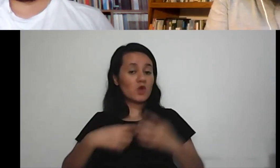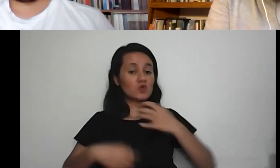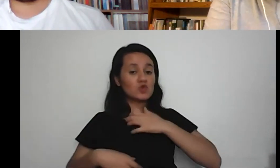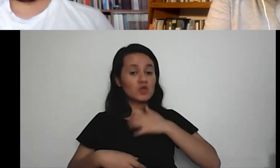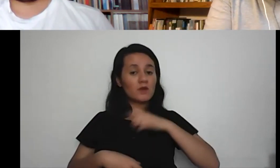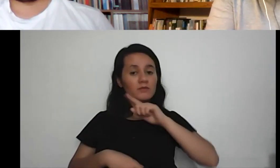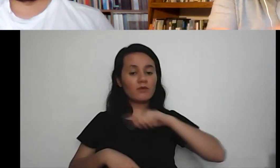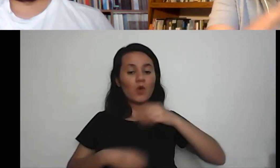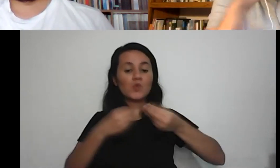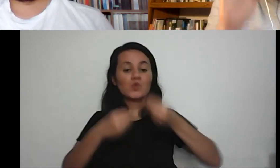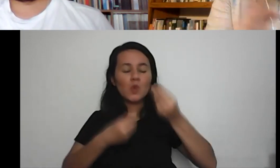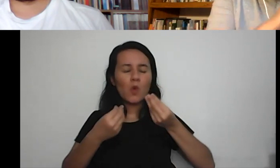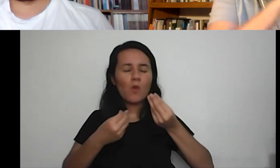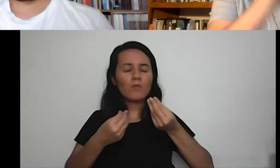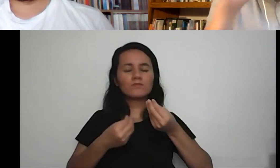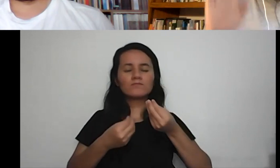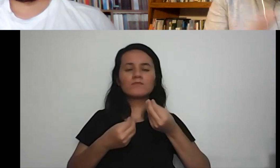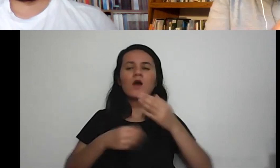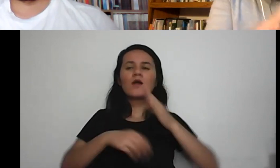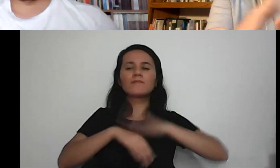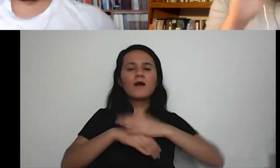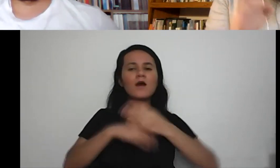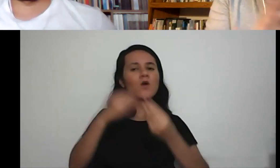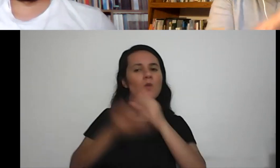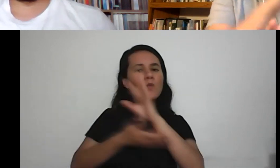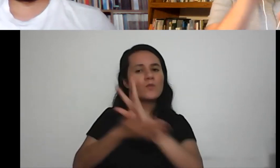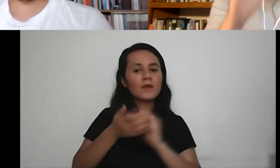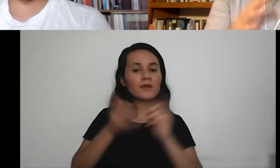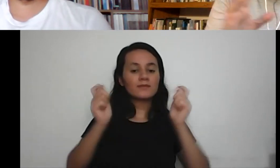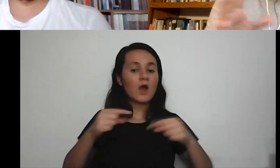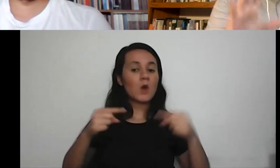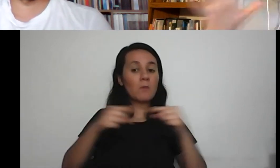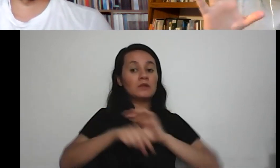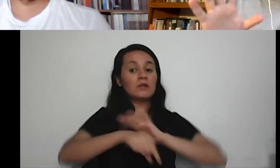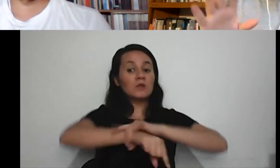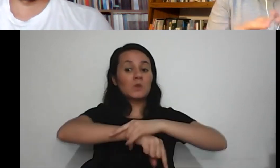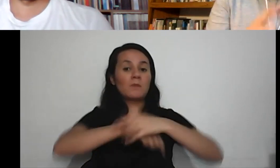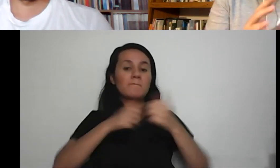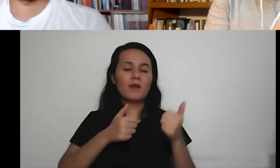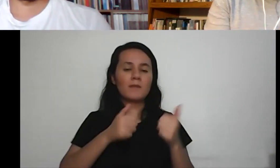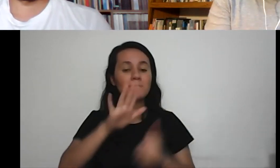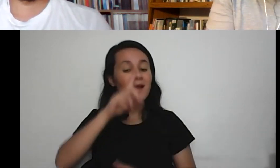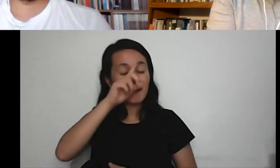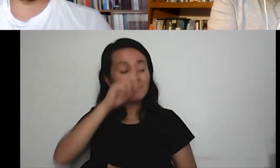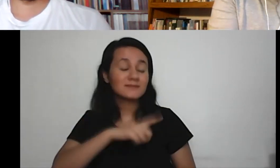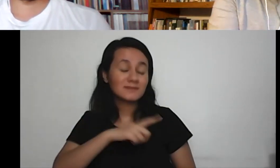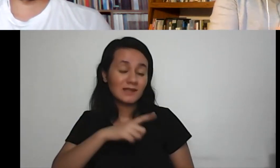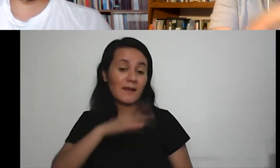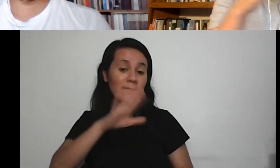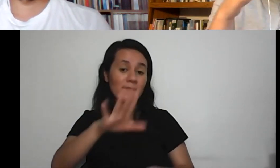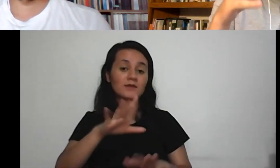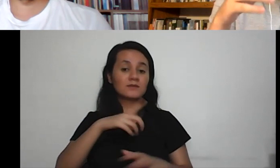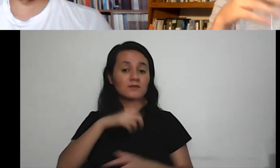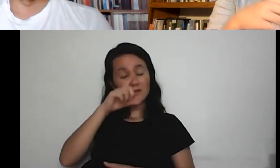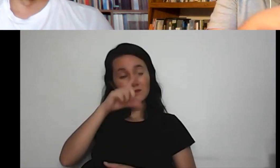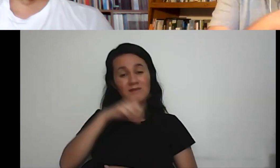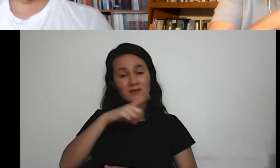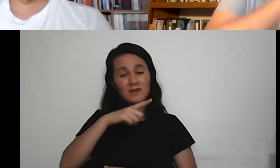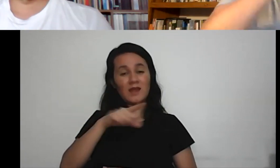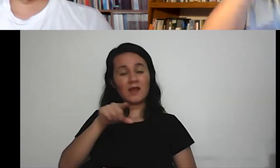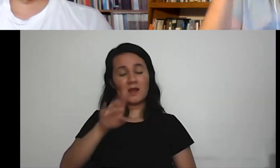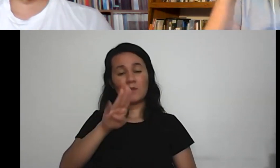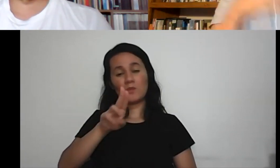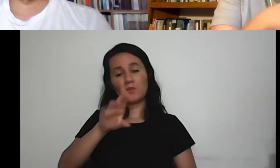de mercado já, onde só faz aquilo que é seguro. Isso é um risco, mas é o mesmo risco que tem de um booktuber,